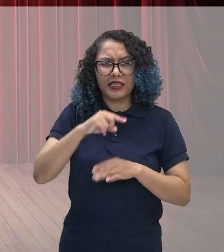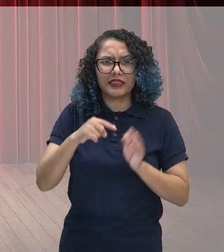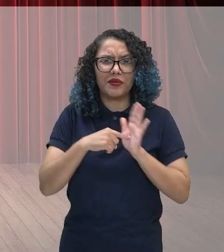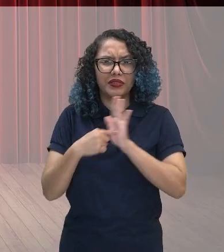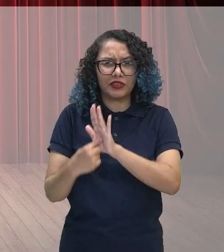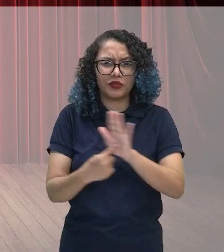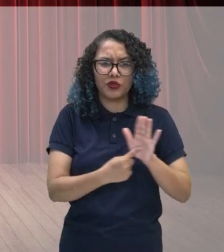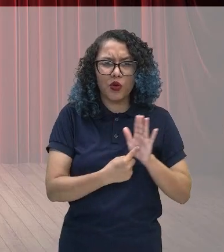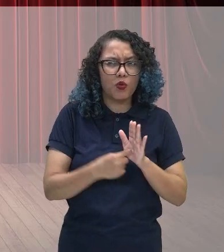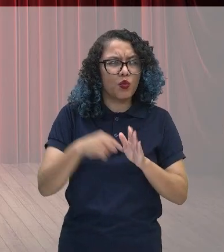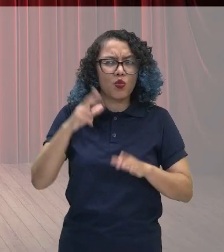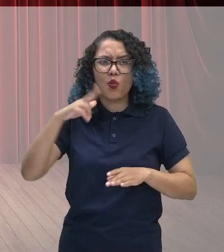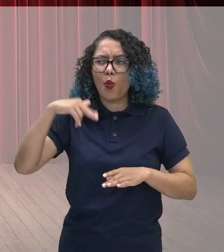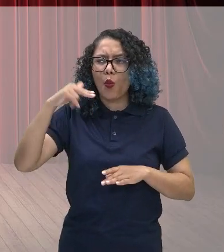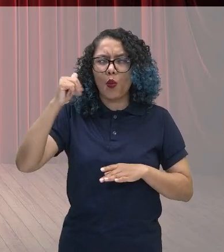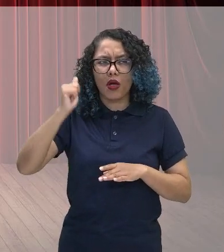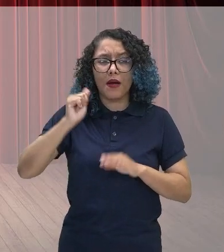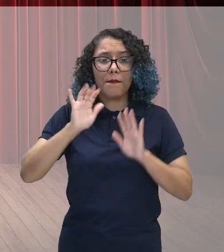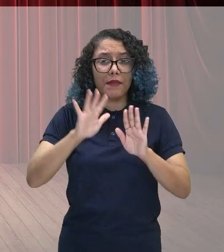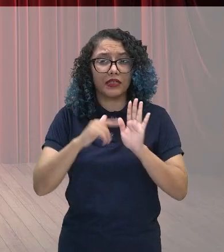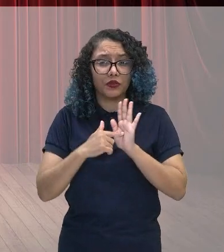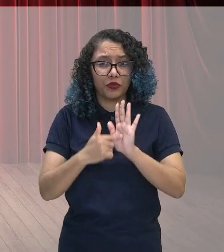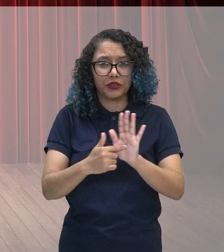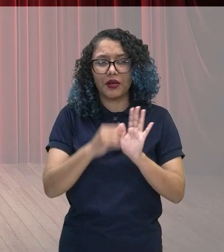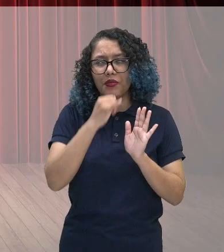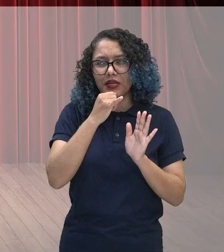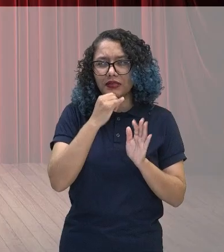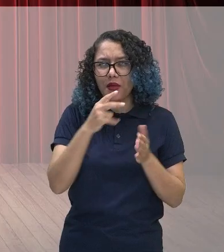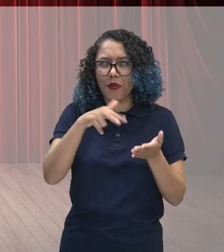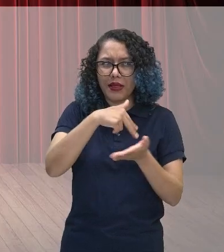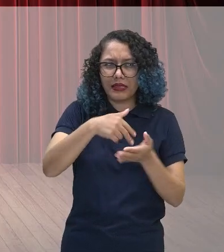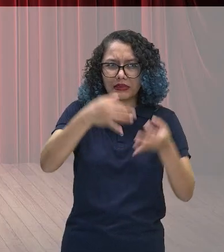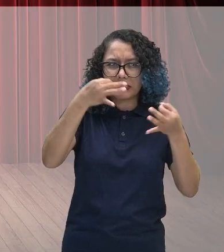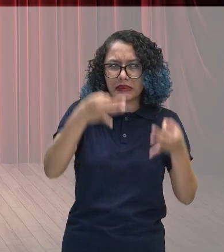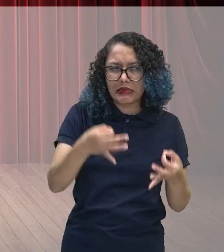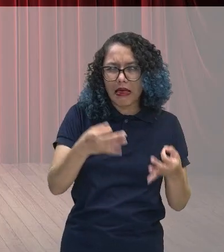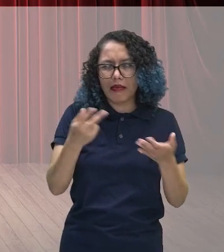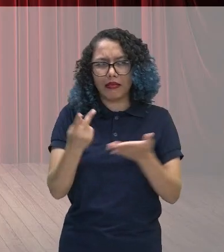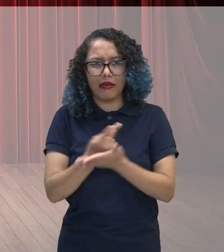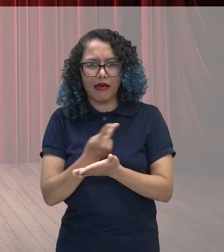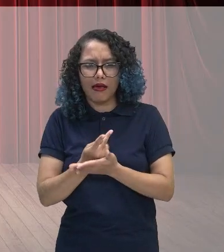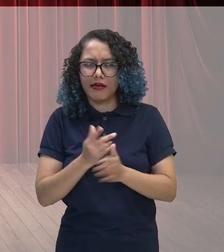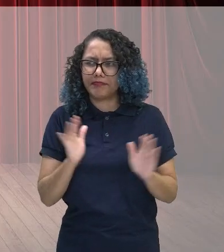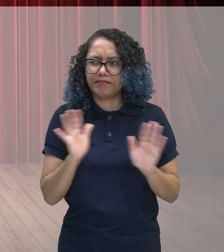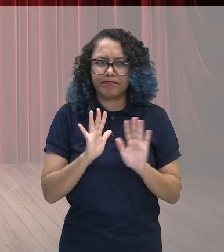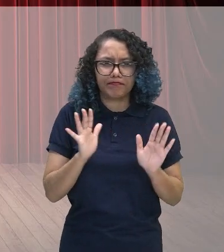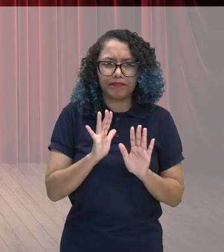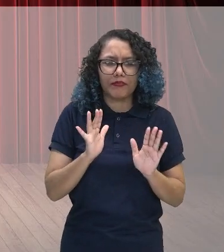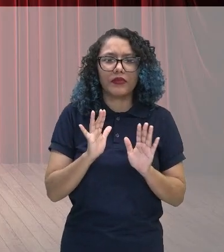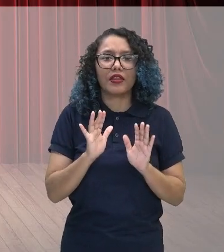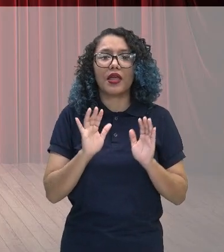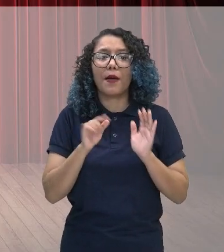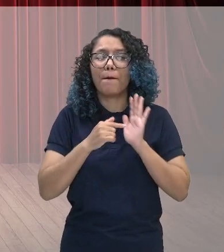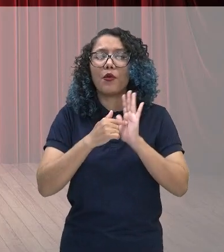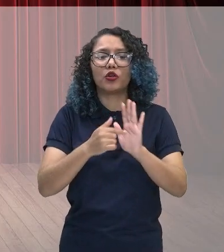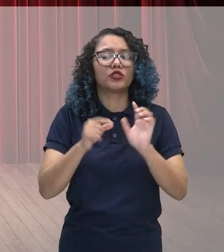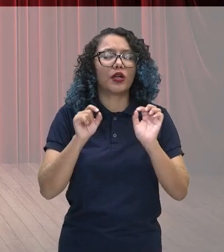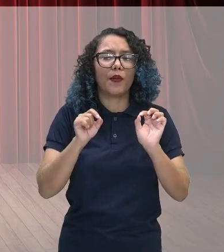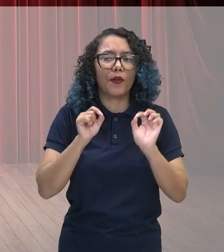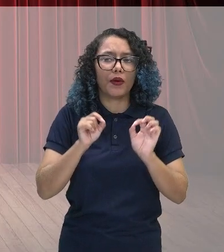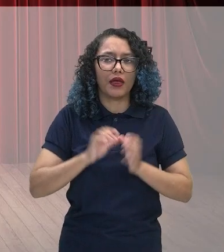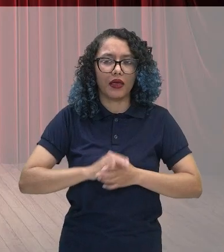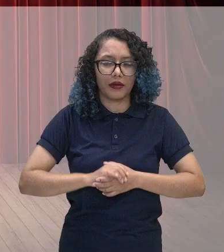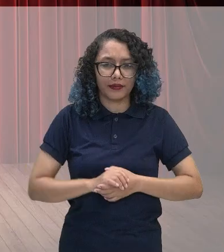ver aqui não tem a ver com dançar certo ou errado, mas sim com usar